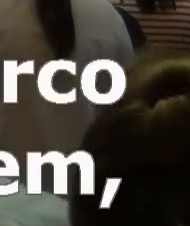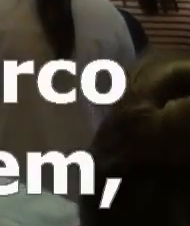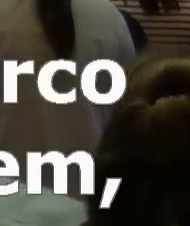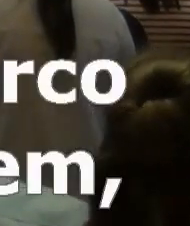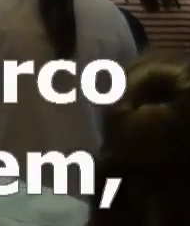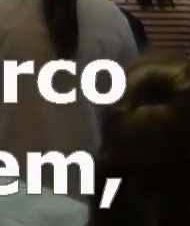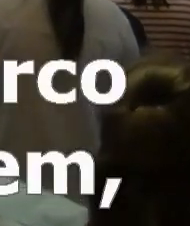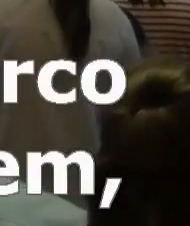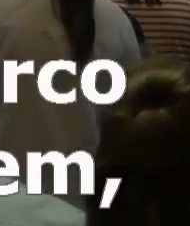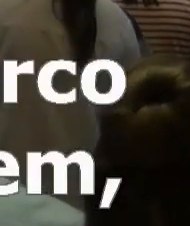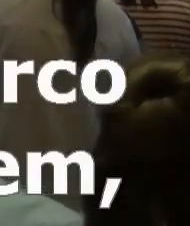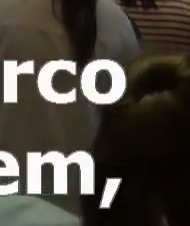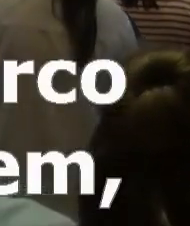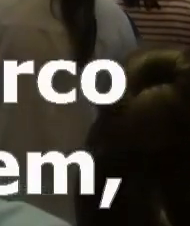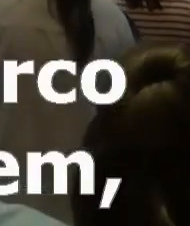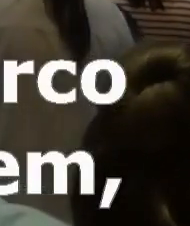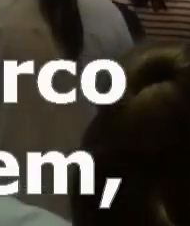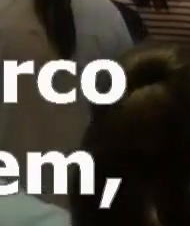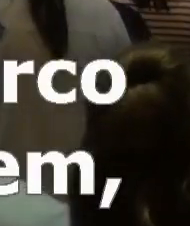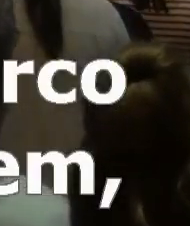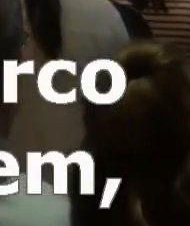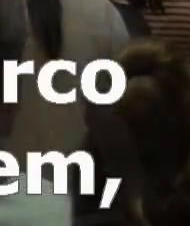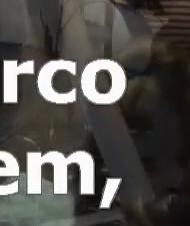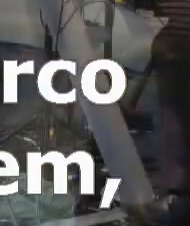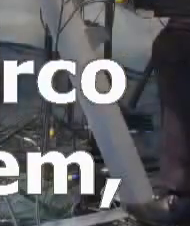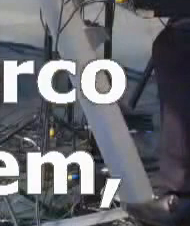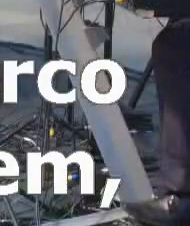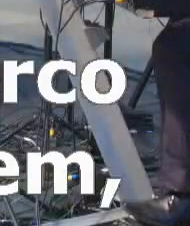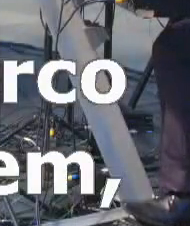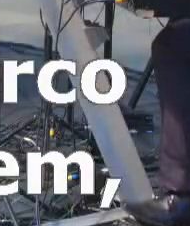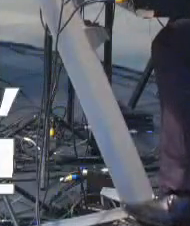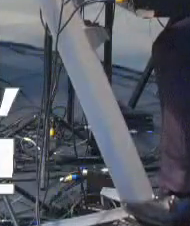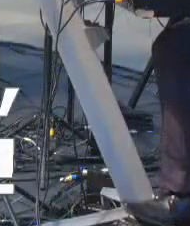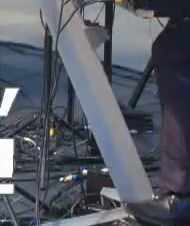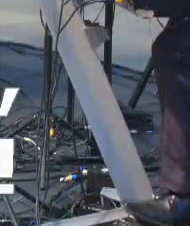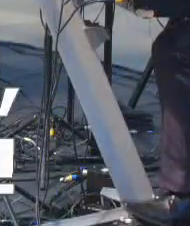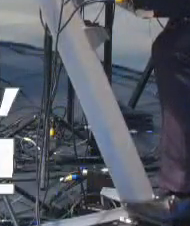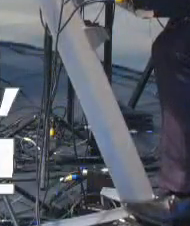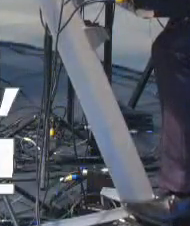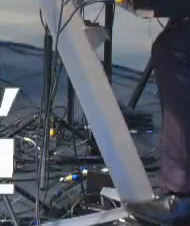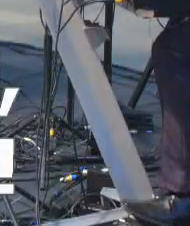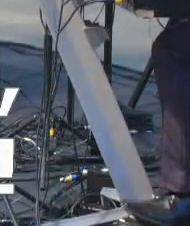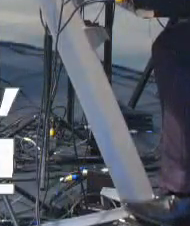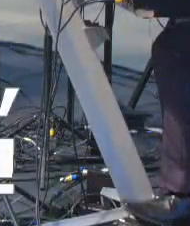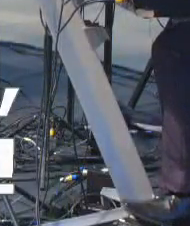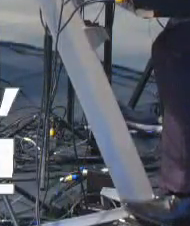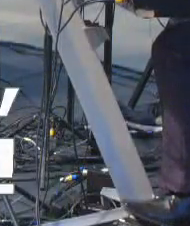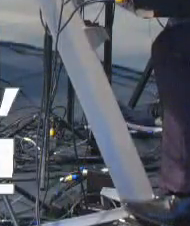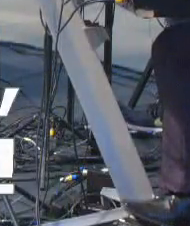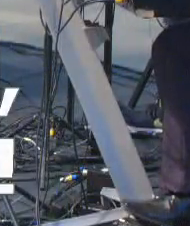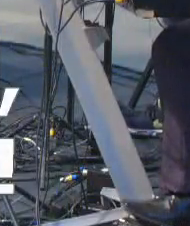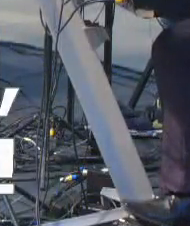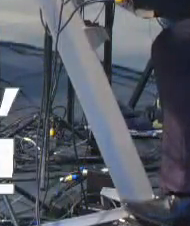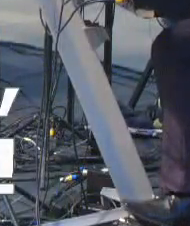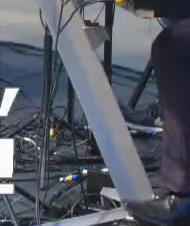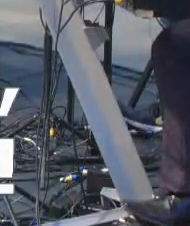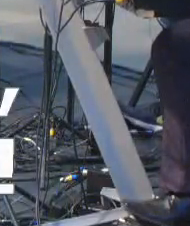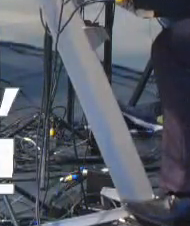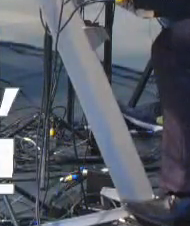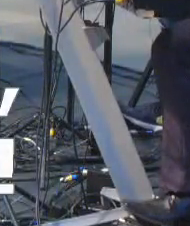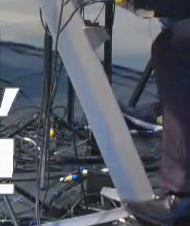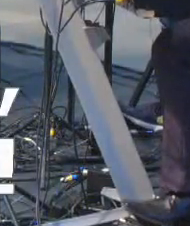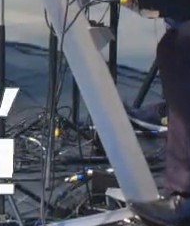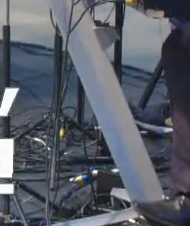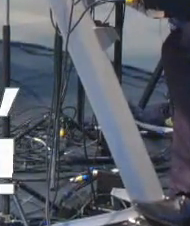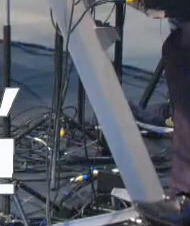Com Cristo no barco tudo vai muito bem. Vai muito bem,